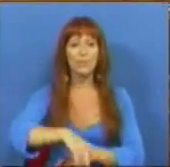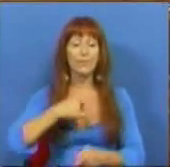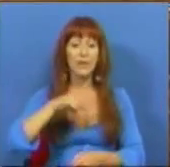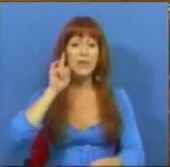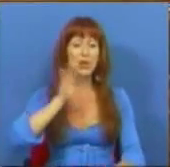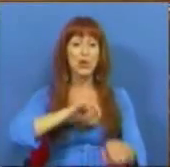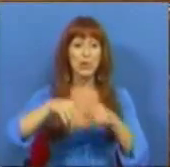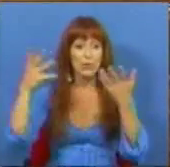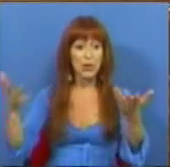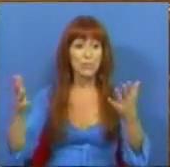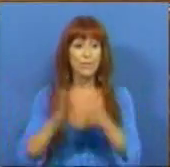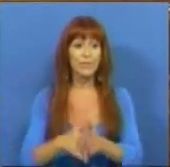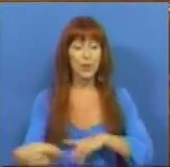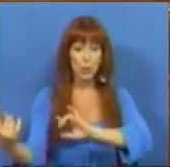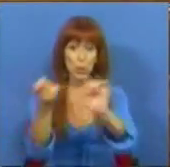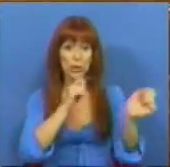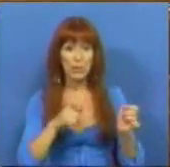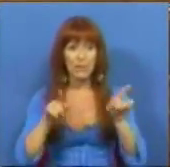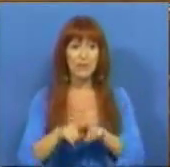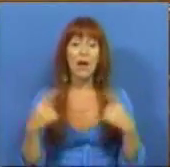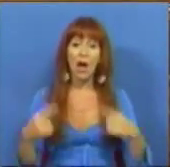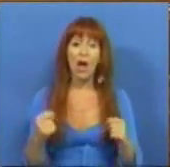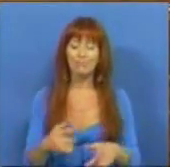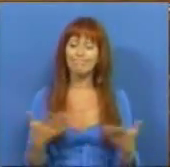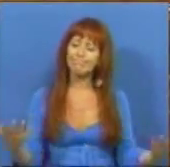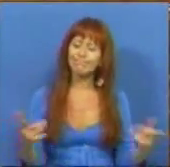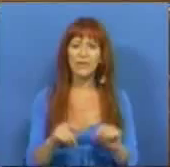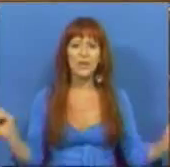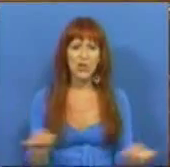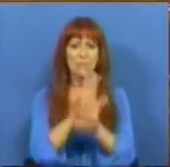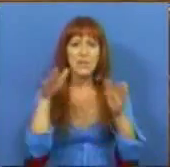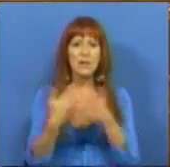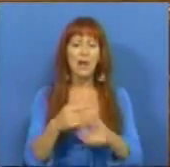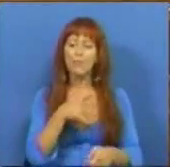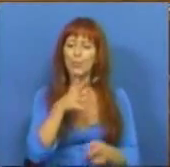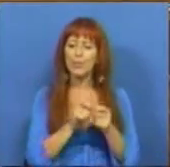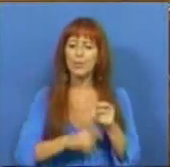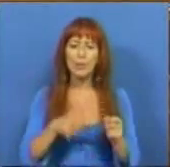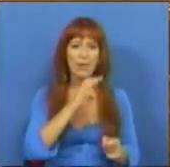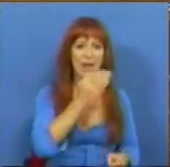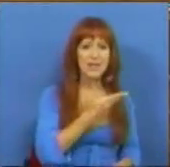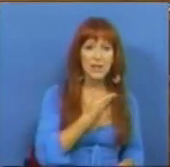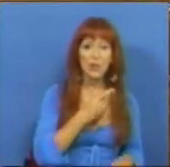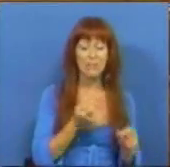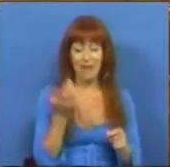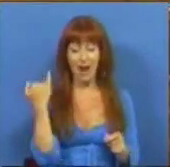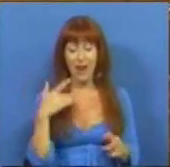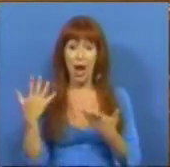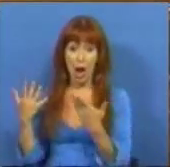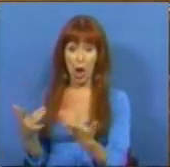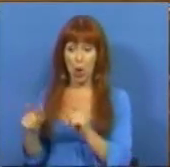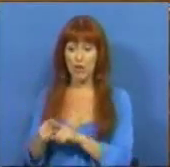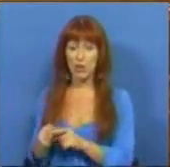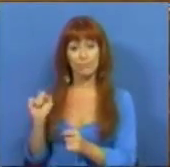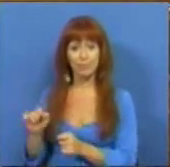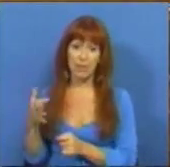Senhoras e senhores deputados, o debate foi em grande medida esclarecido pelas intervenções do PSD há pouco e agora pelas